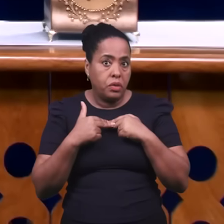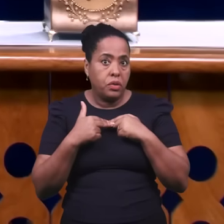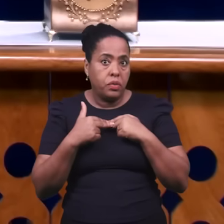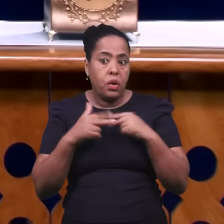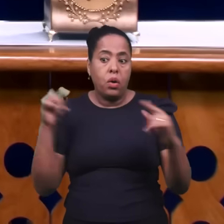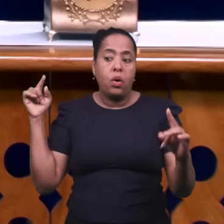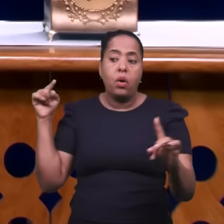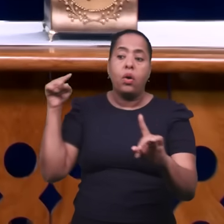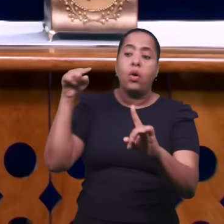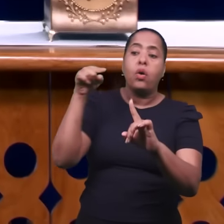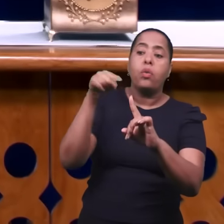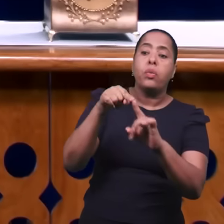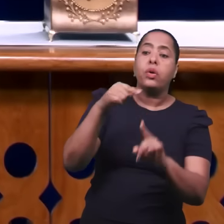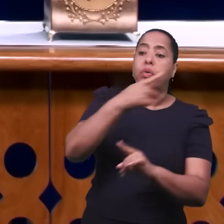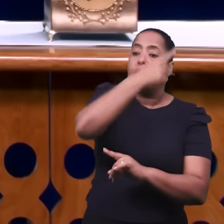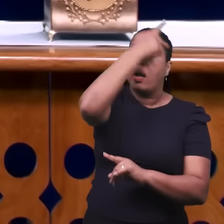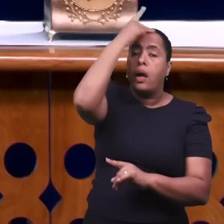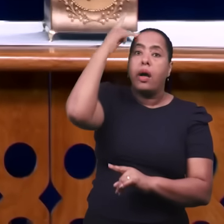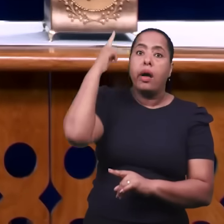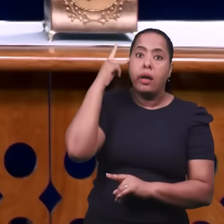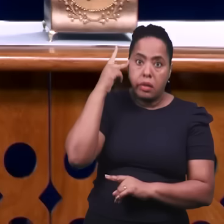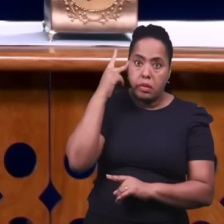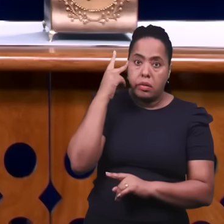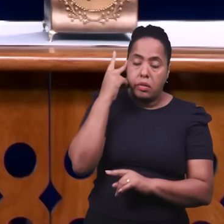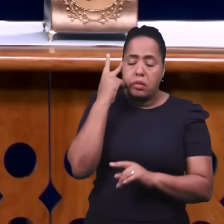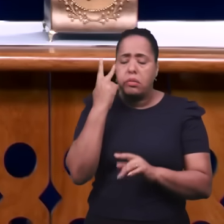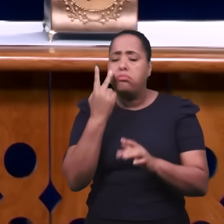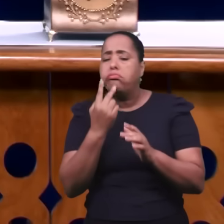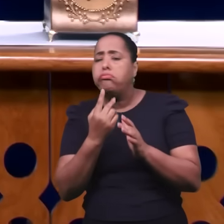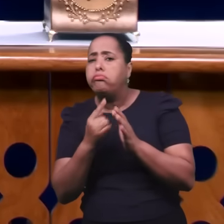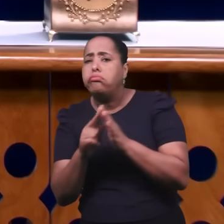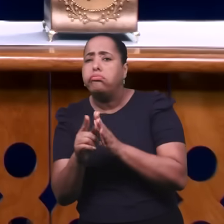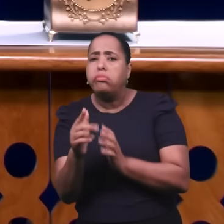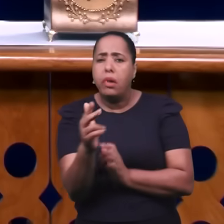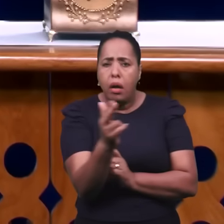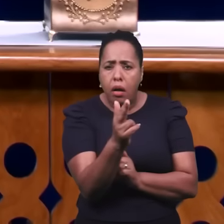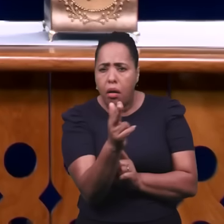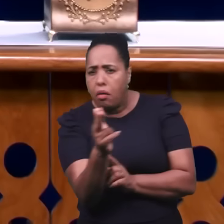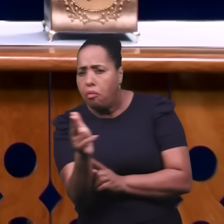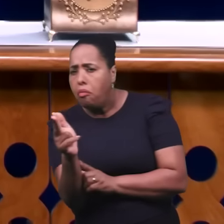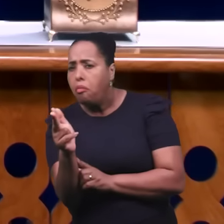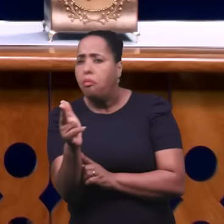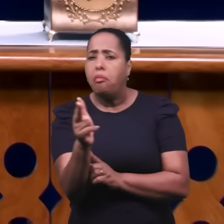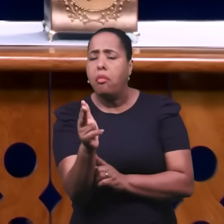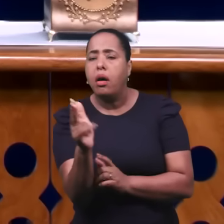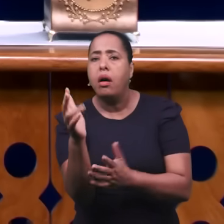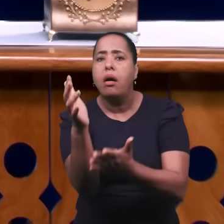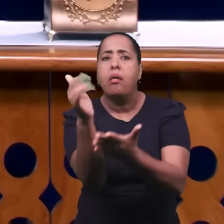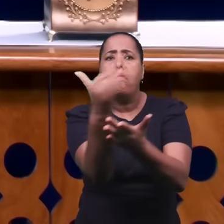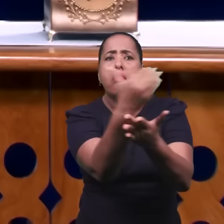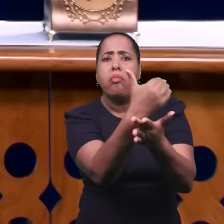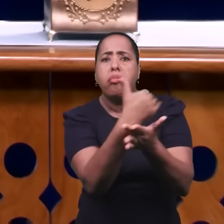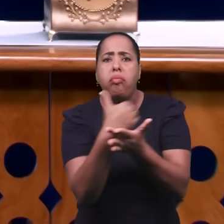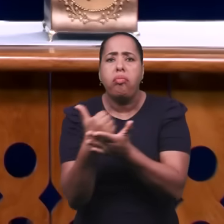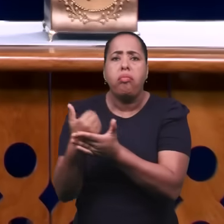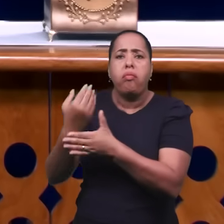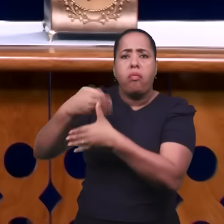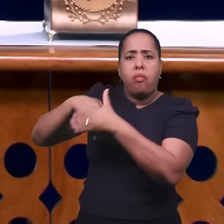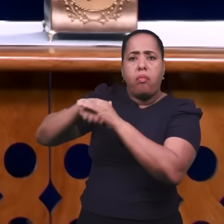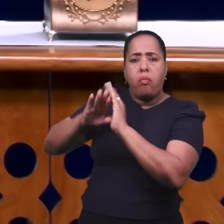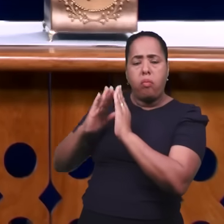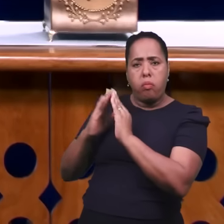alvos dos caçadores, dos passarinheiros. O grande valor que nós